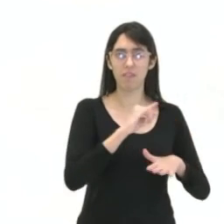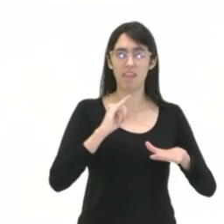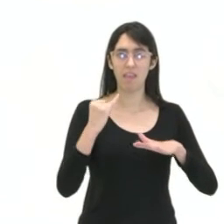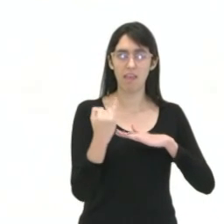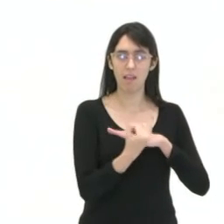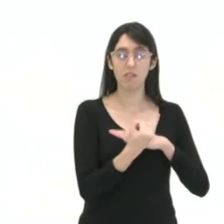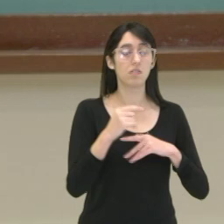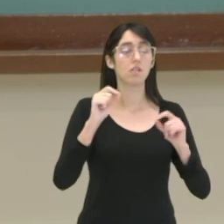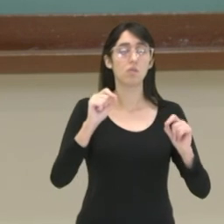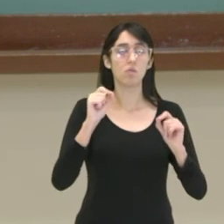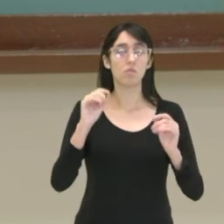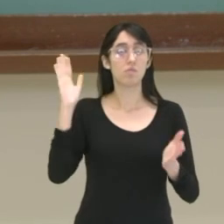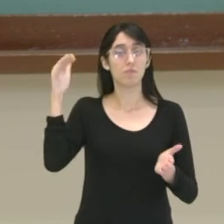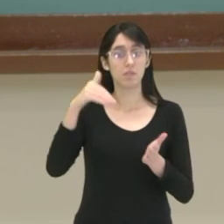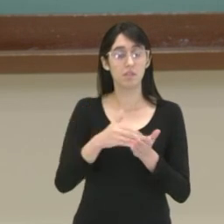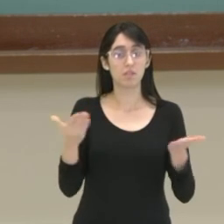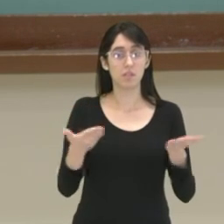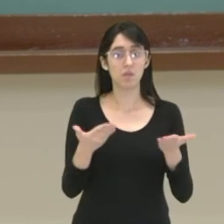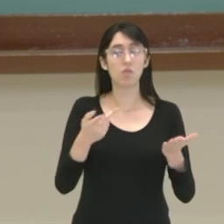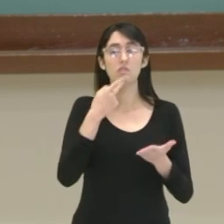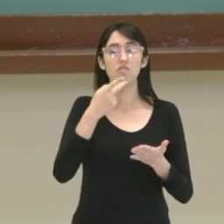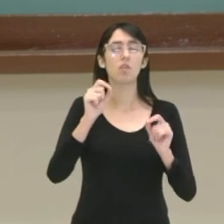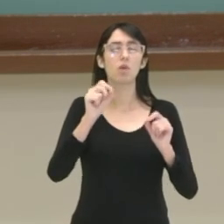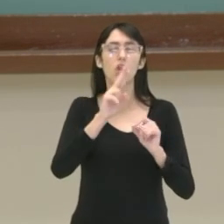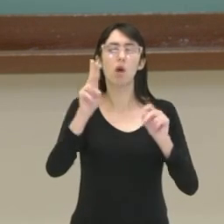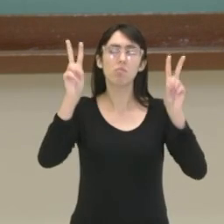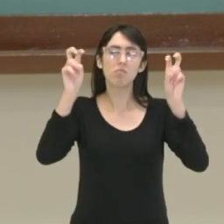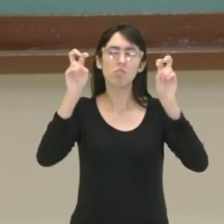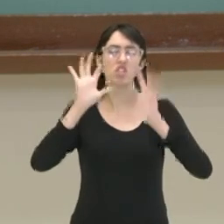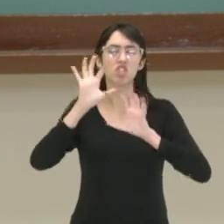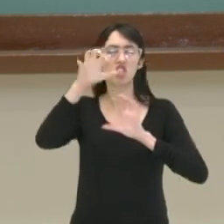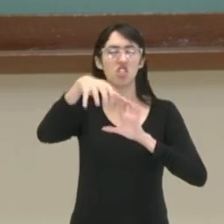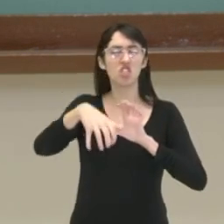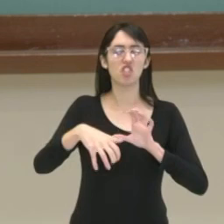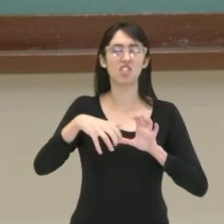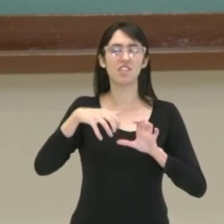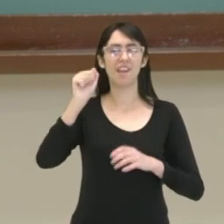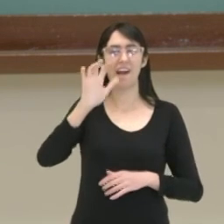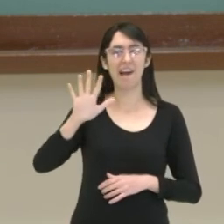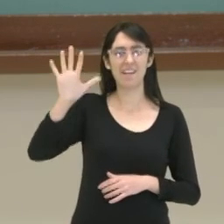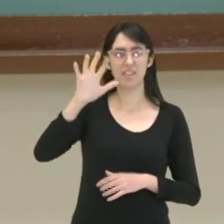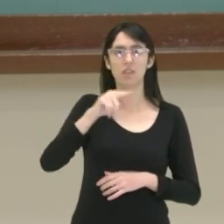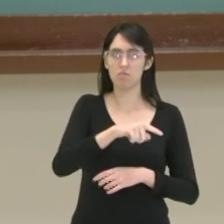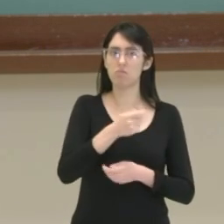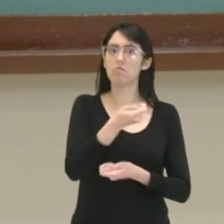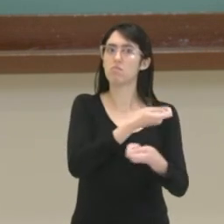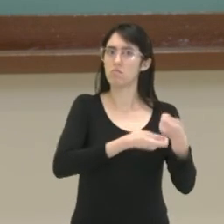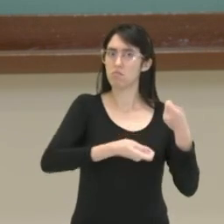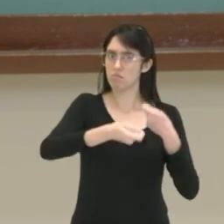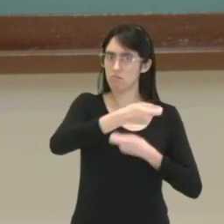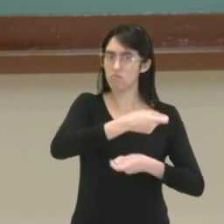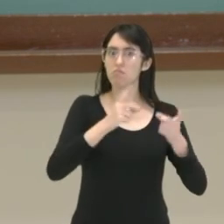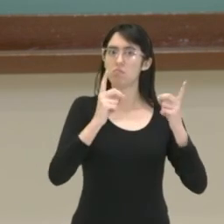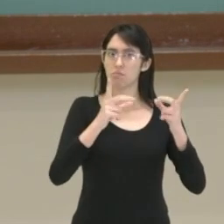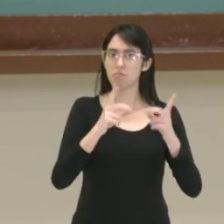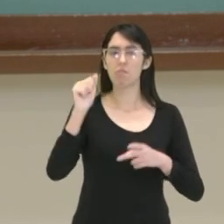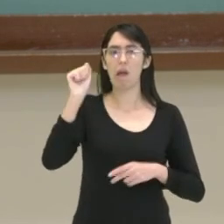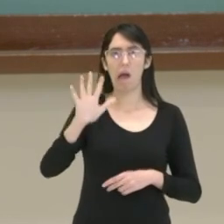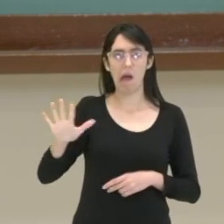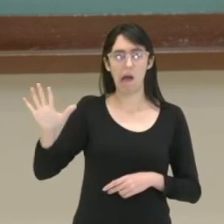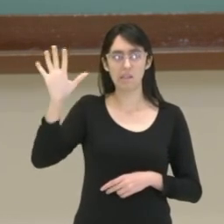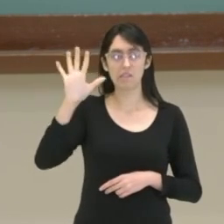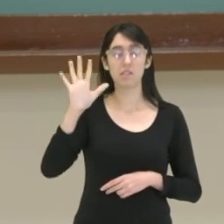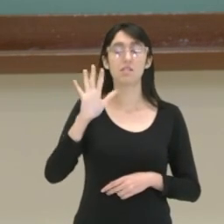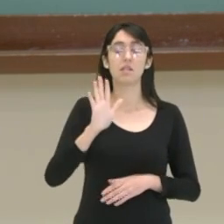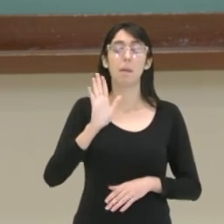atualmente é considerado um dos tigres asiáticos. É uma grande economia na Ásia, mas